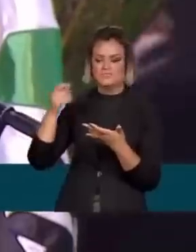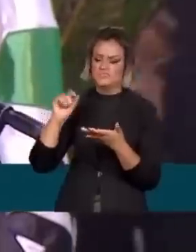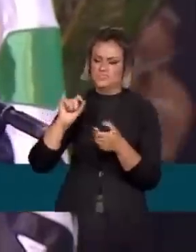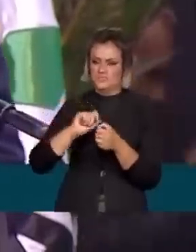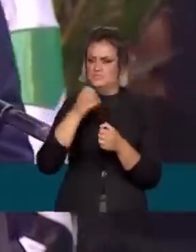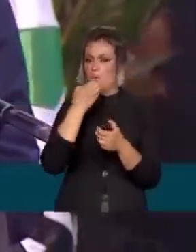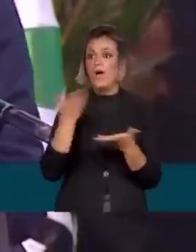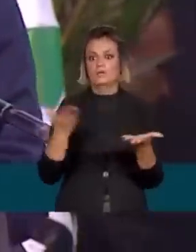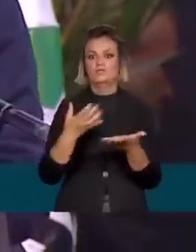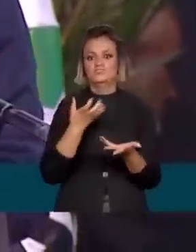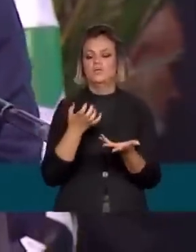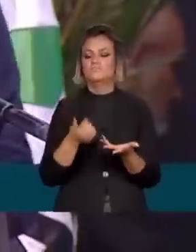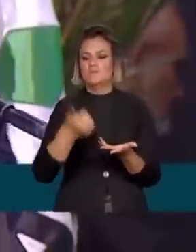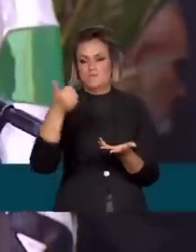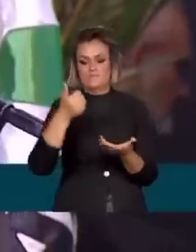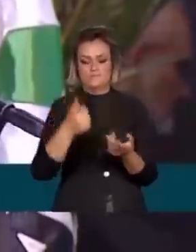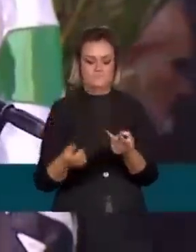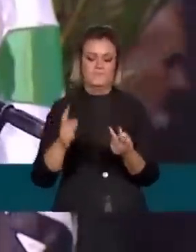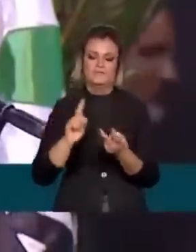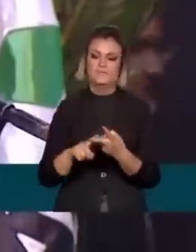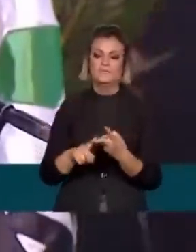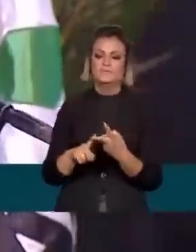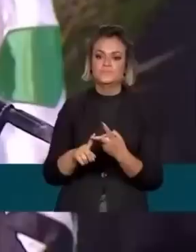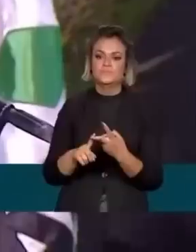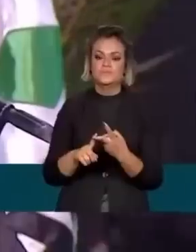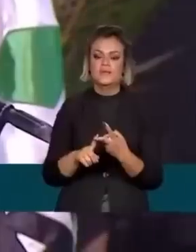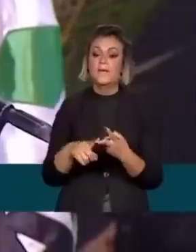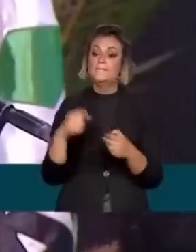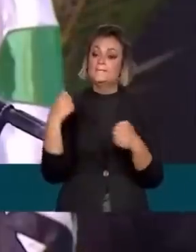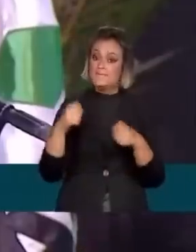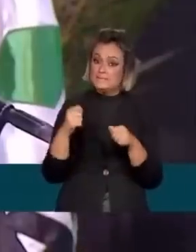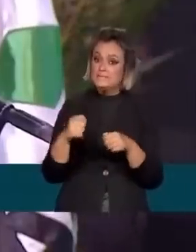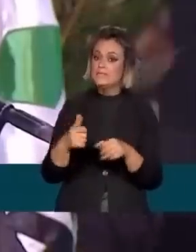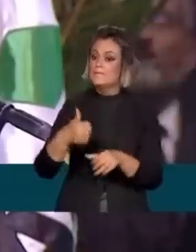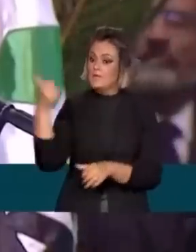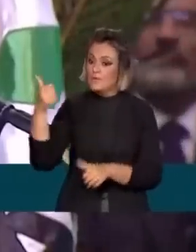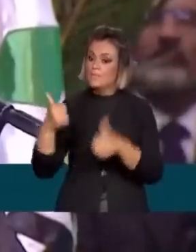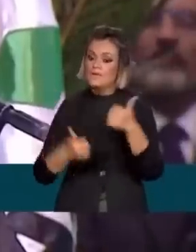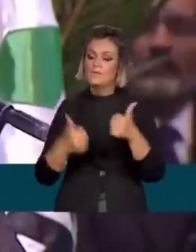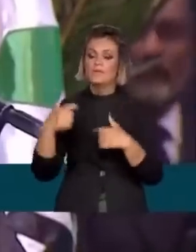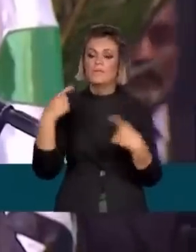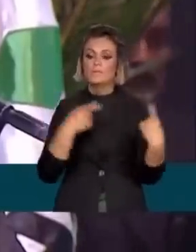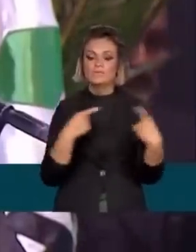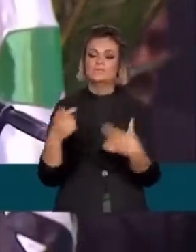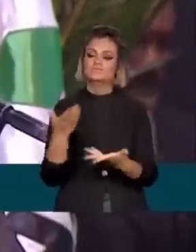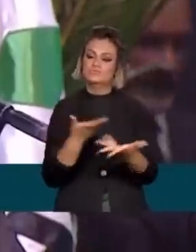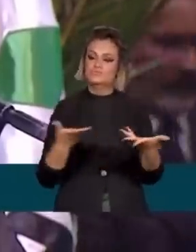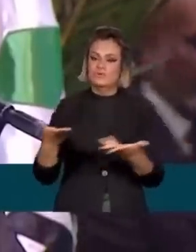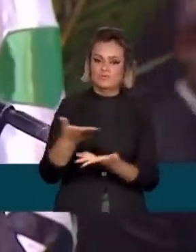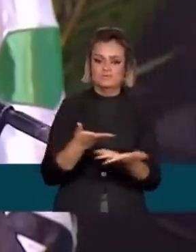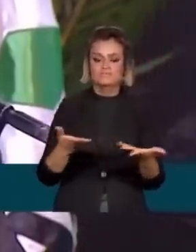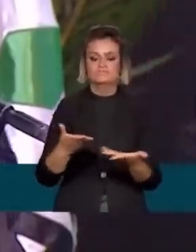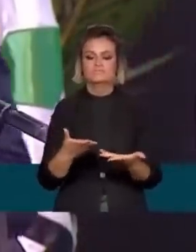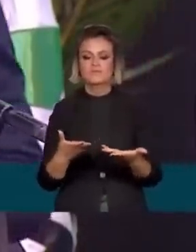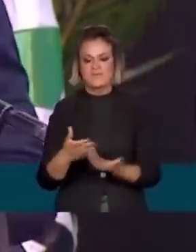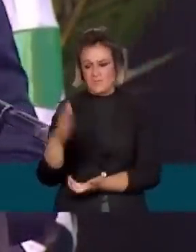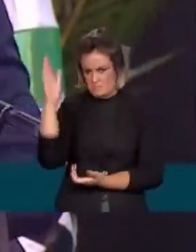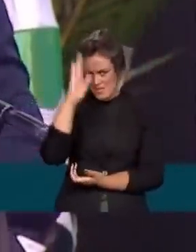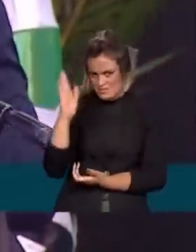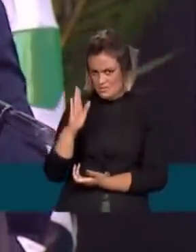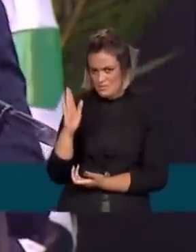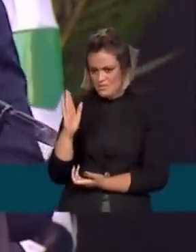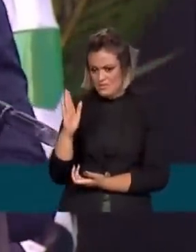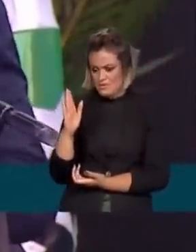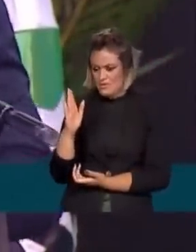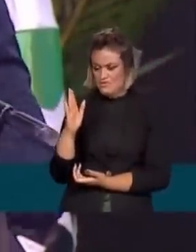nós governamos. Segundo, que é preciso aprimorar a nossa política de relação externa. O Brasil,